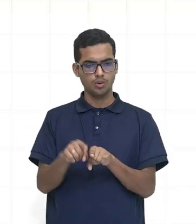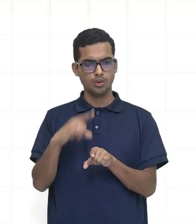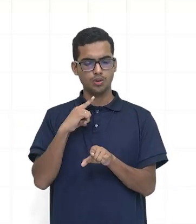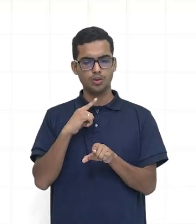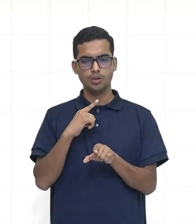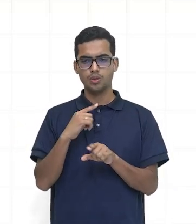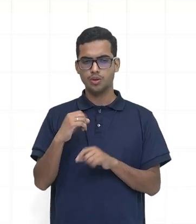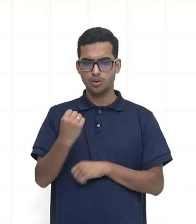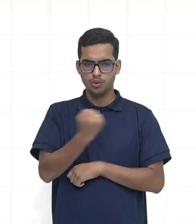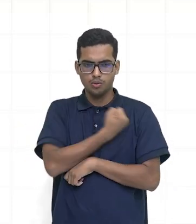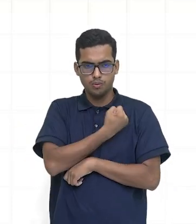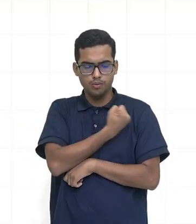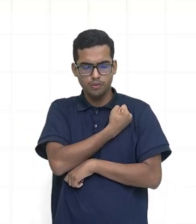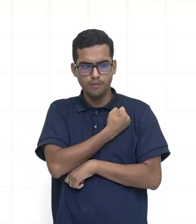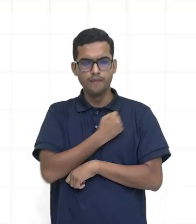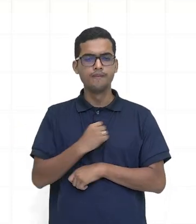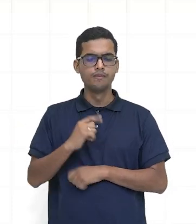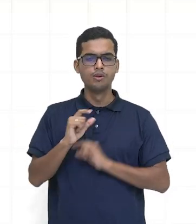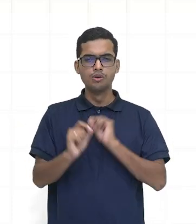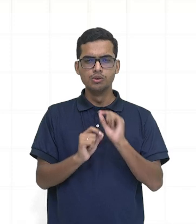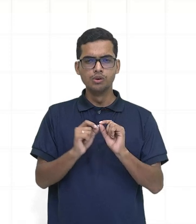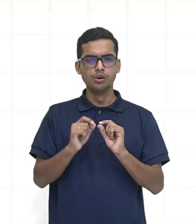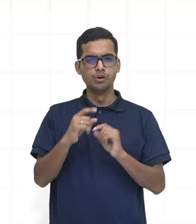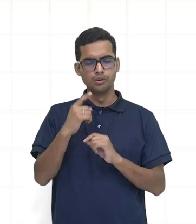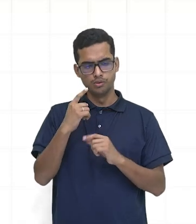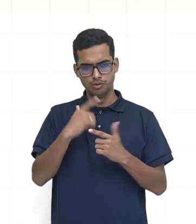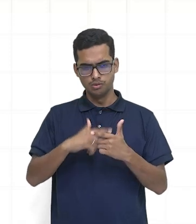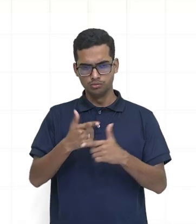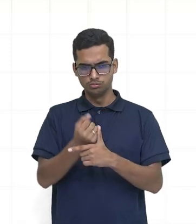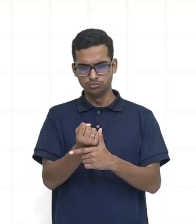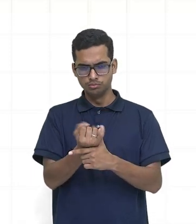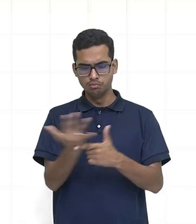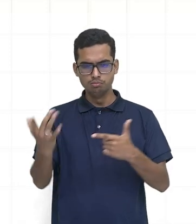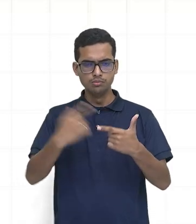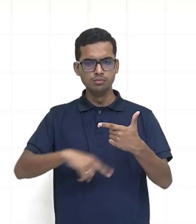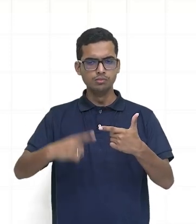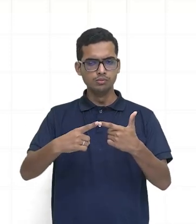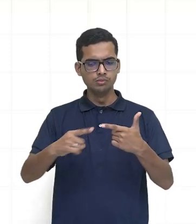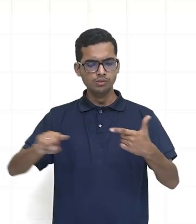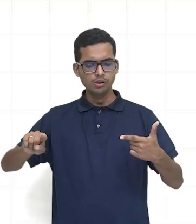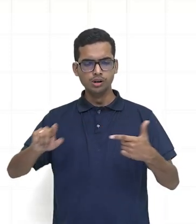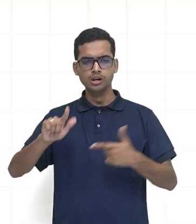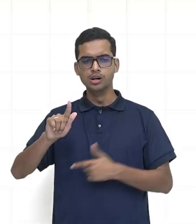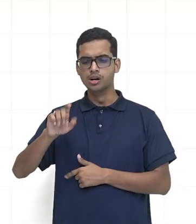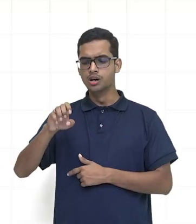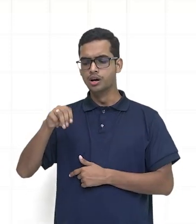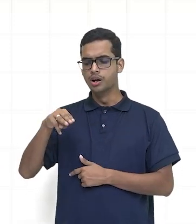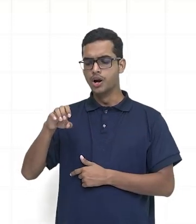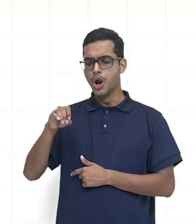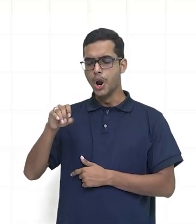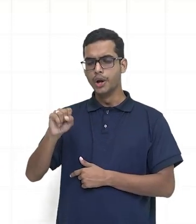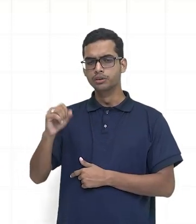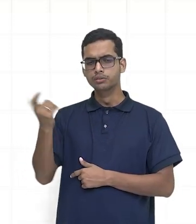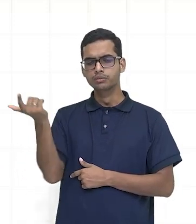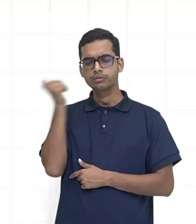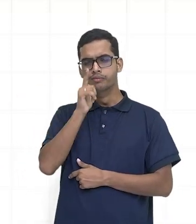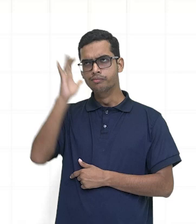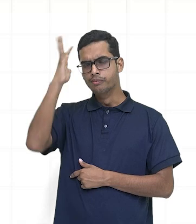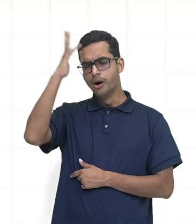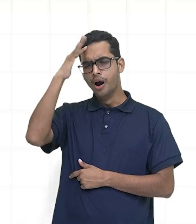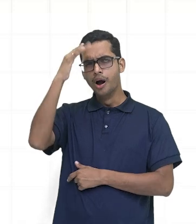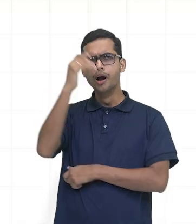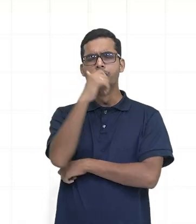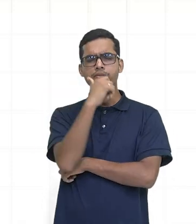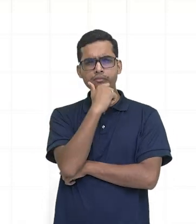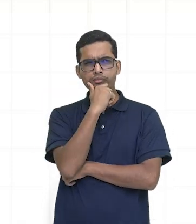par de números primos gêmeos. E aqui a gente poderia chutar que o próximo par de números primos